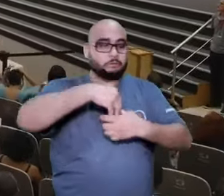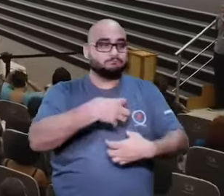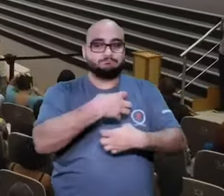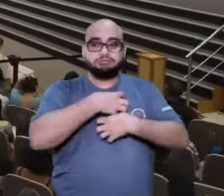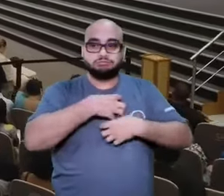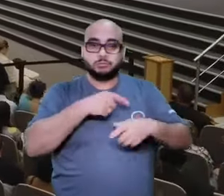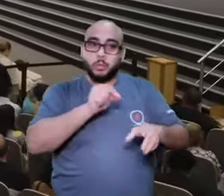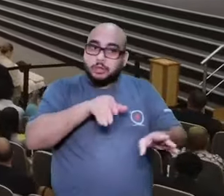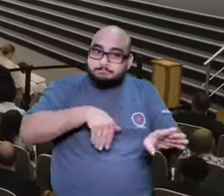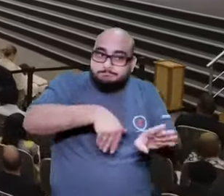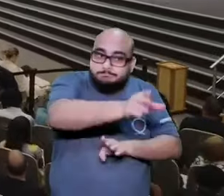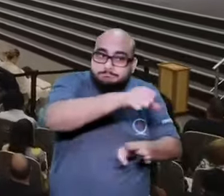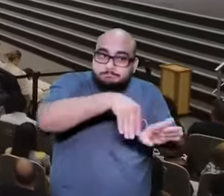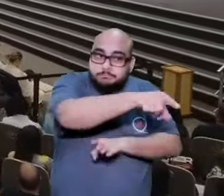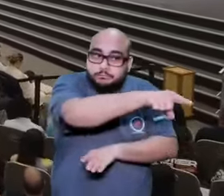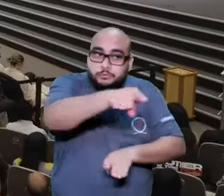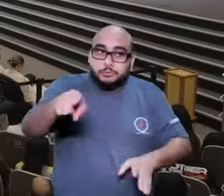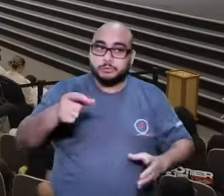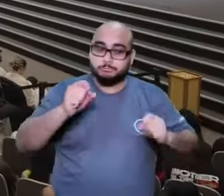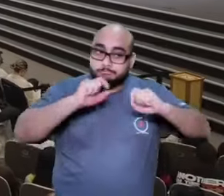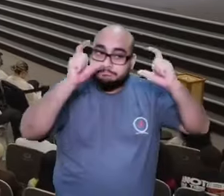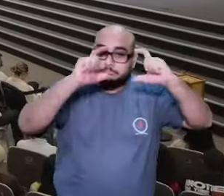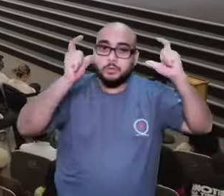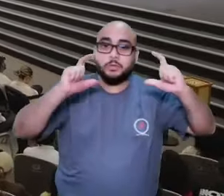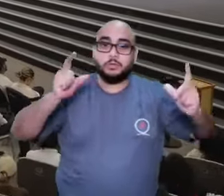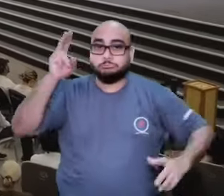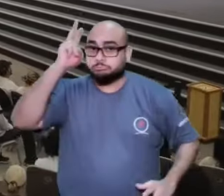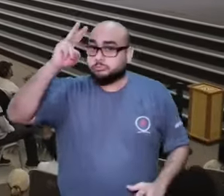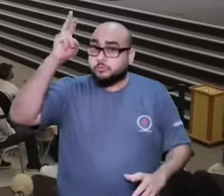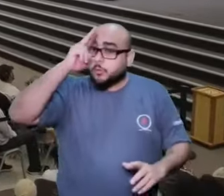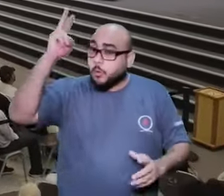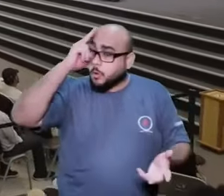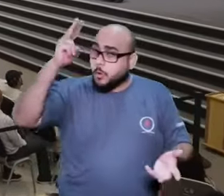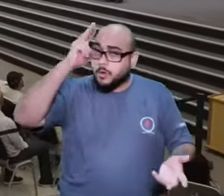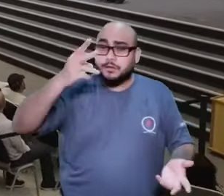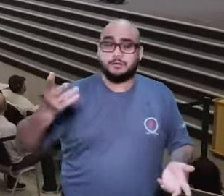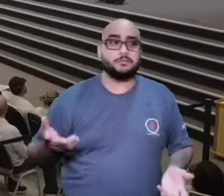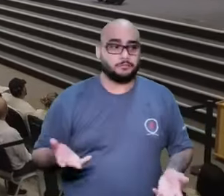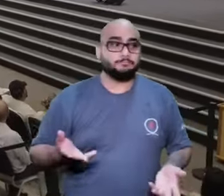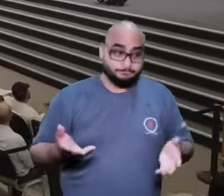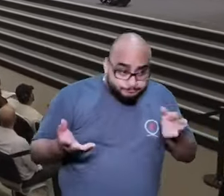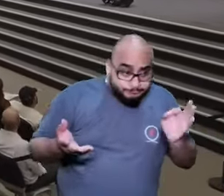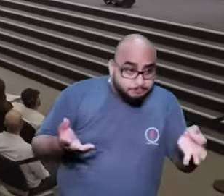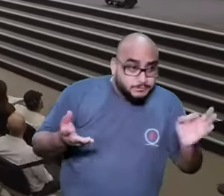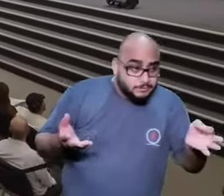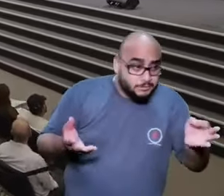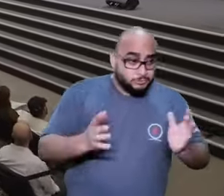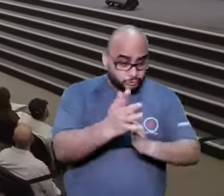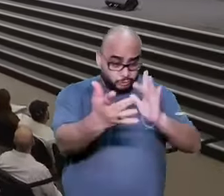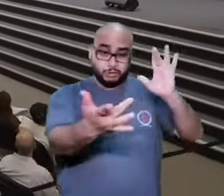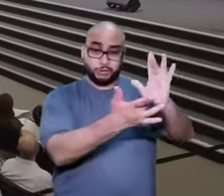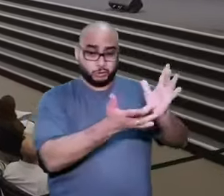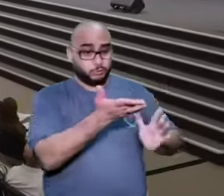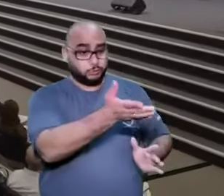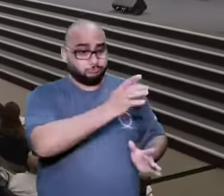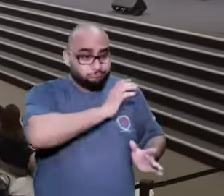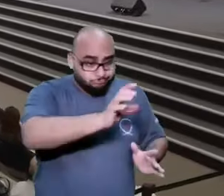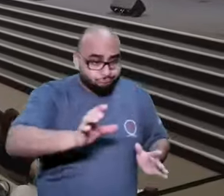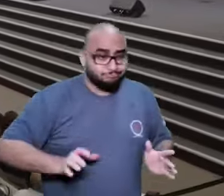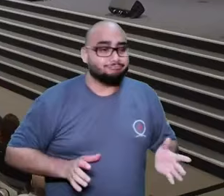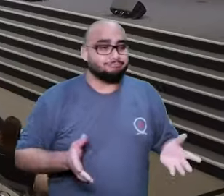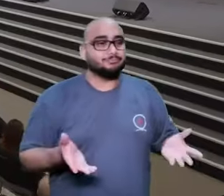conselho na verdade fazer lembrá-los e não custa lembrá-los Jesus Cristo o autor e